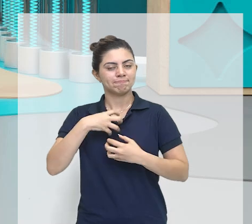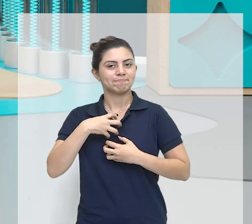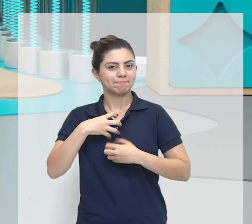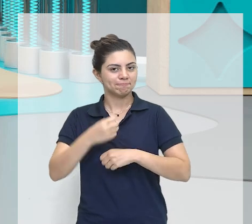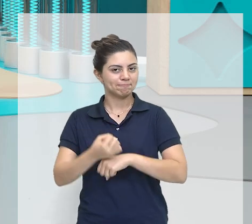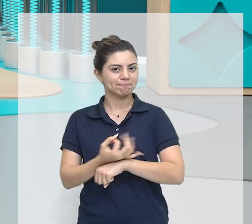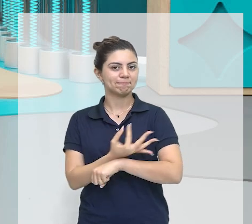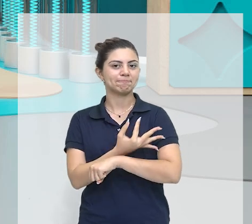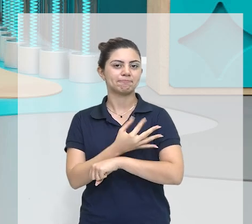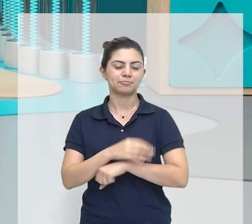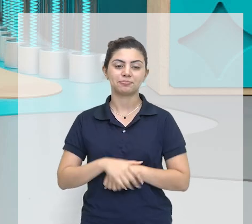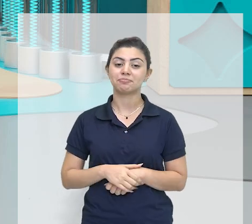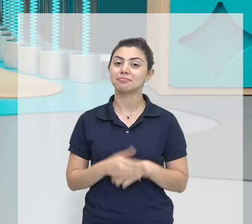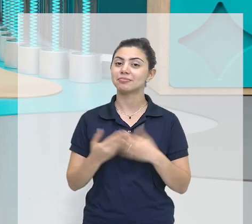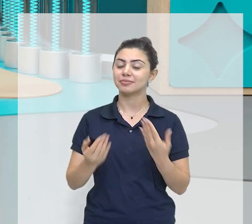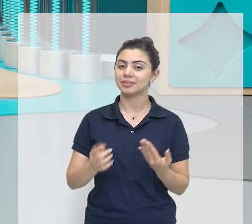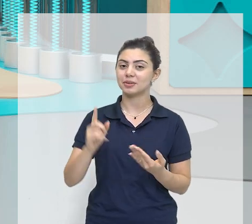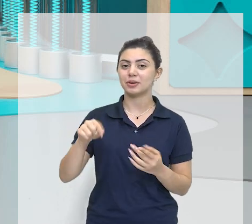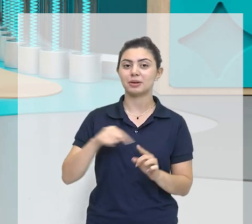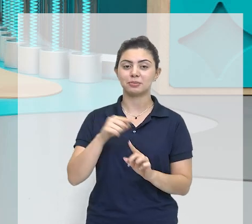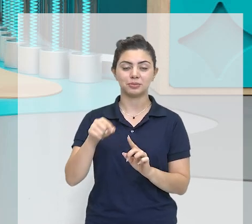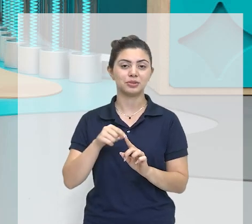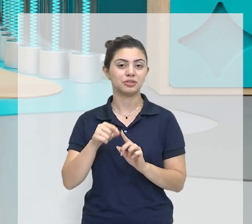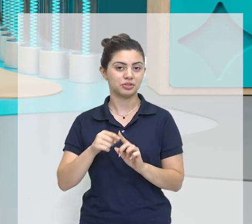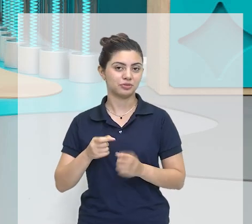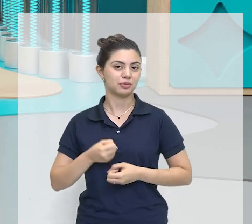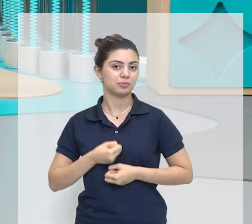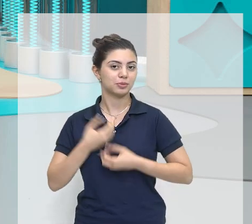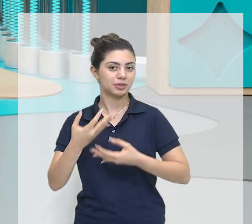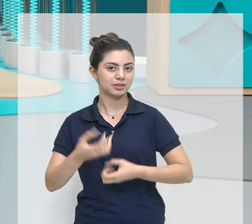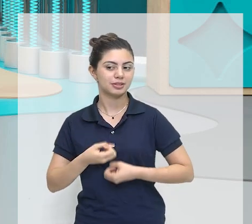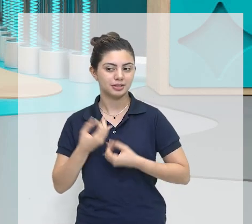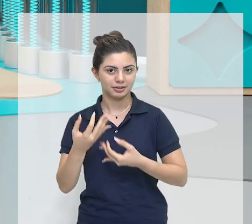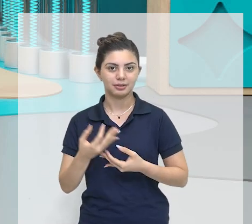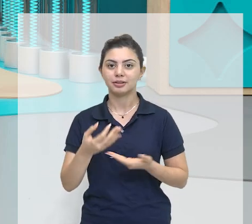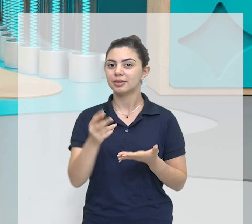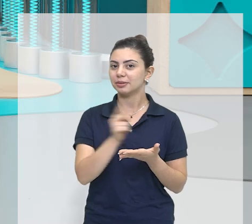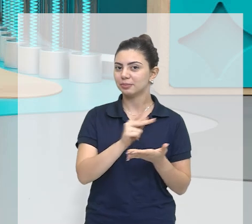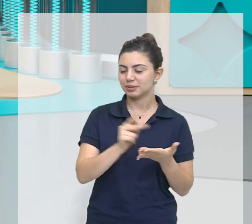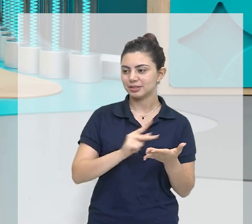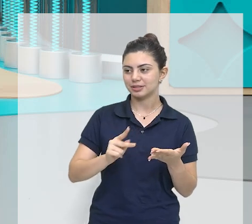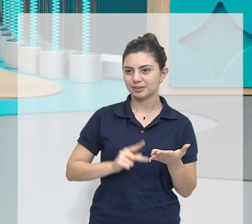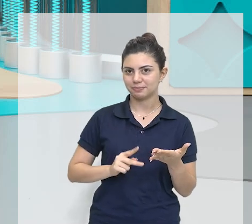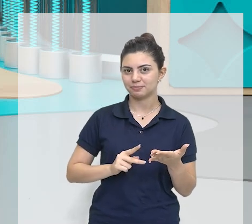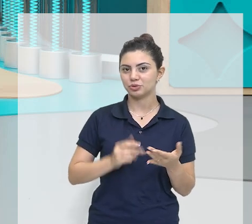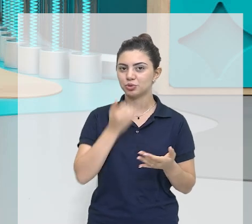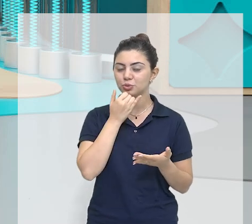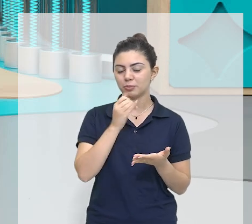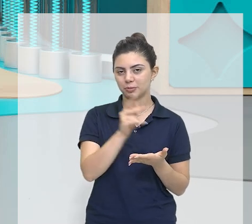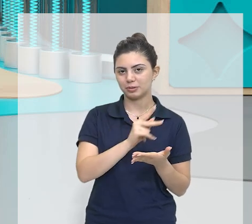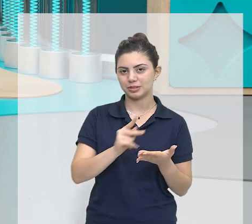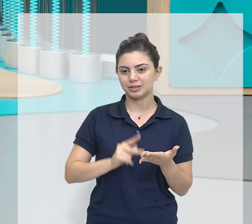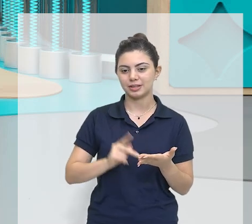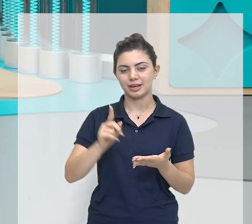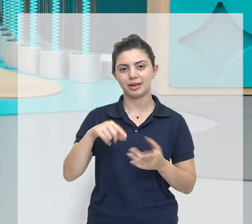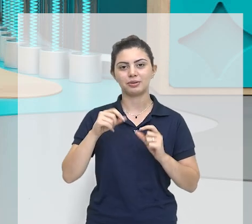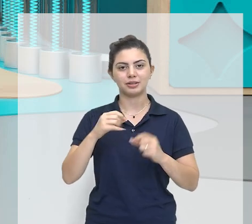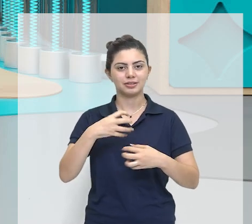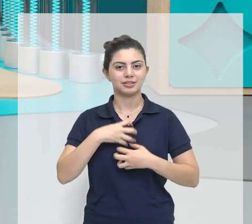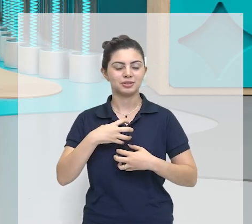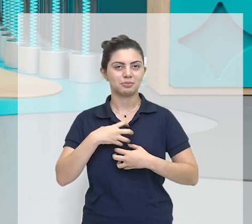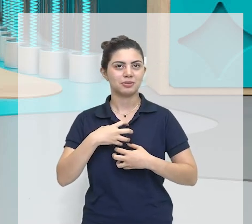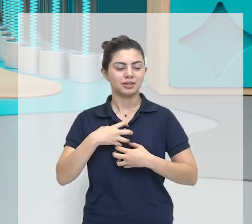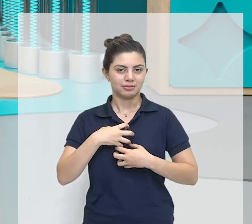leitor. Então, esse é um dos objetivos do poema, né? Da poesia, aliás. Despertar o sentimento, né? E